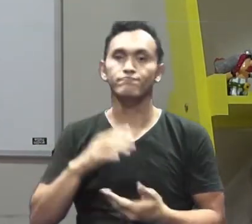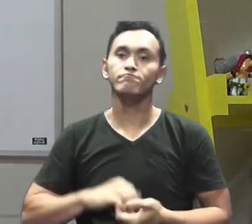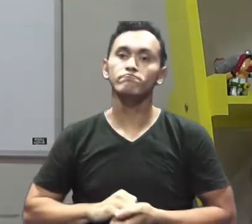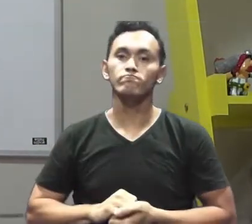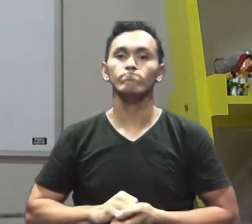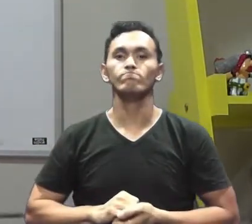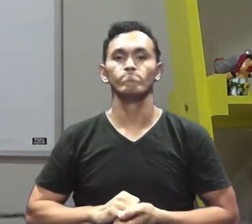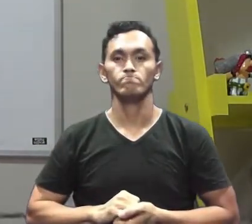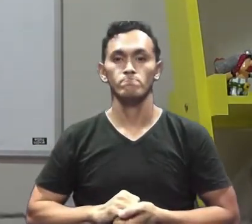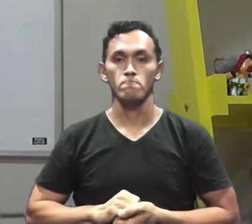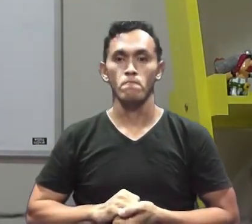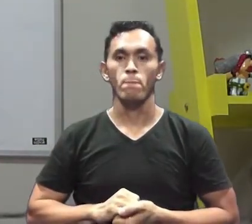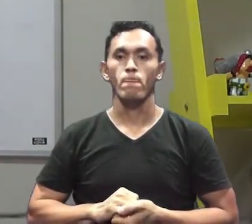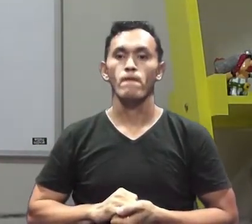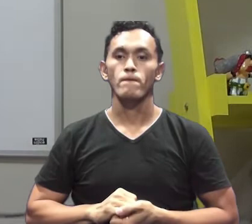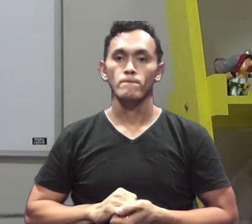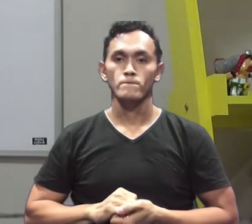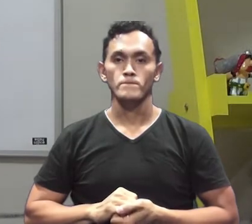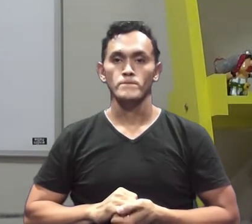Diagnóstica.